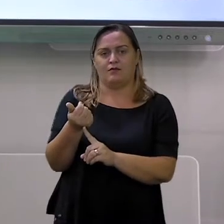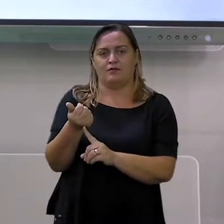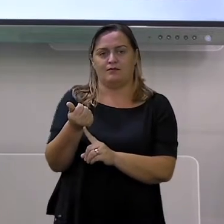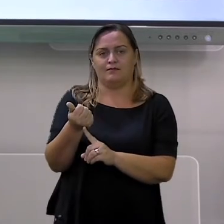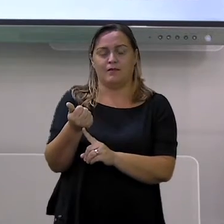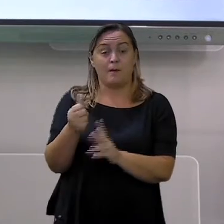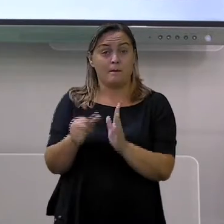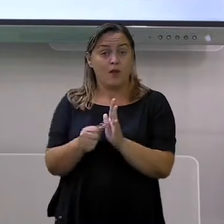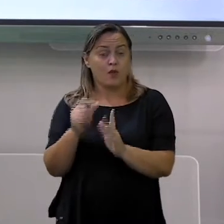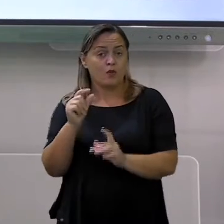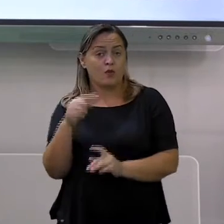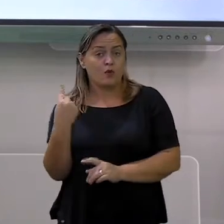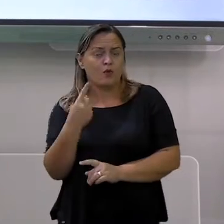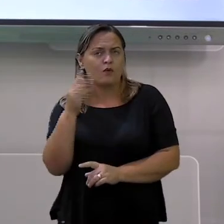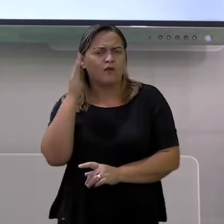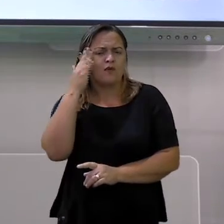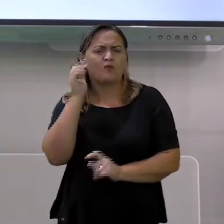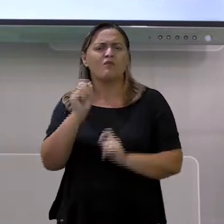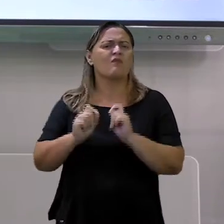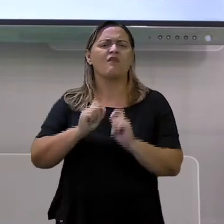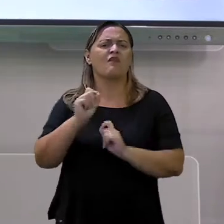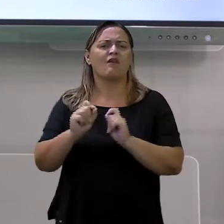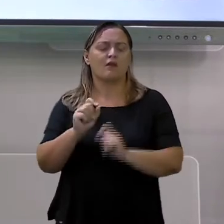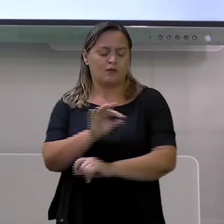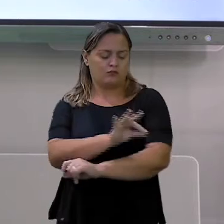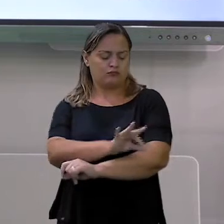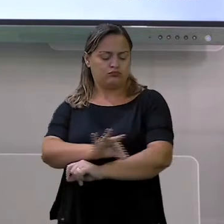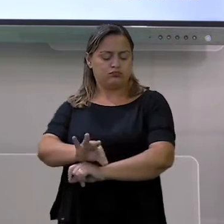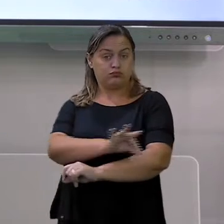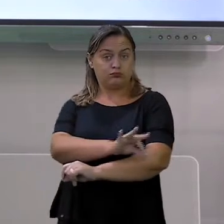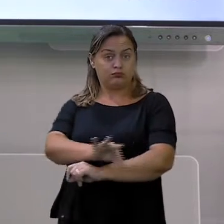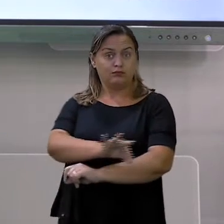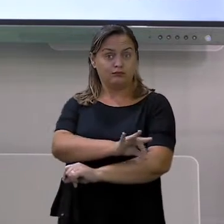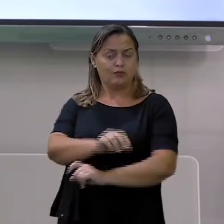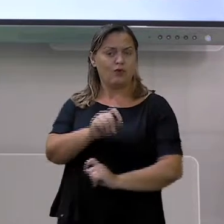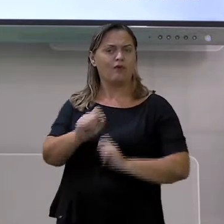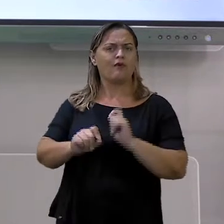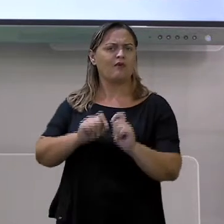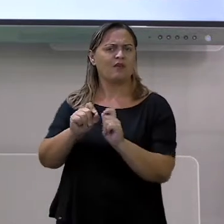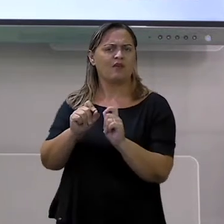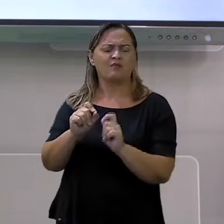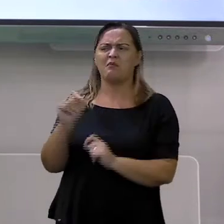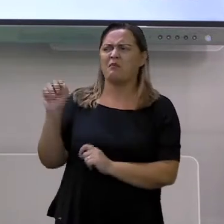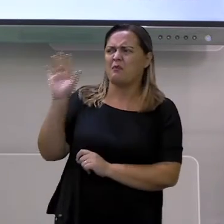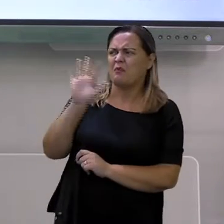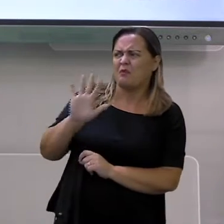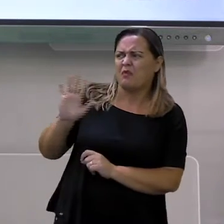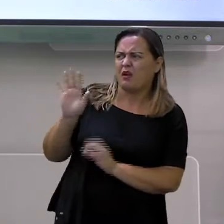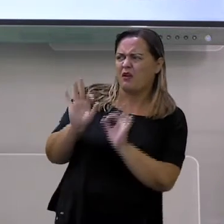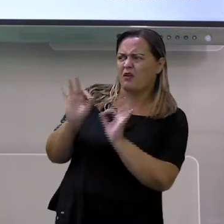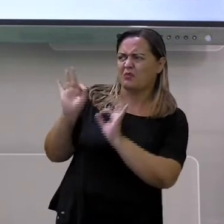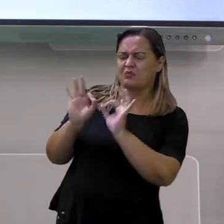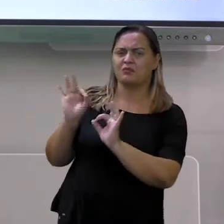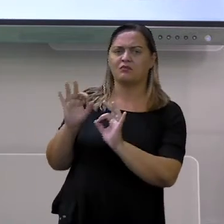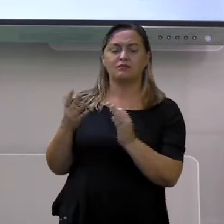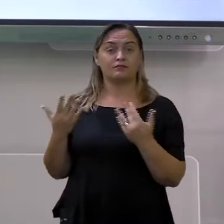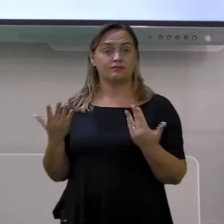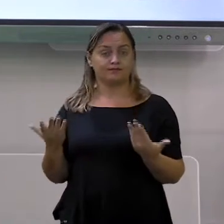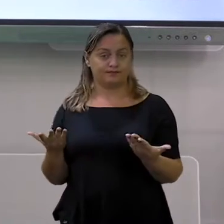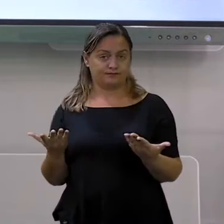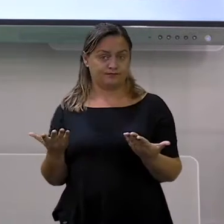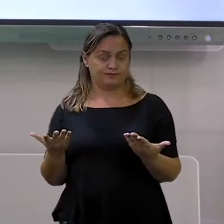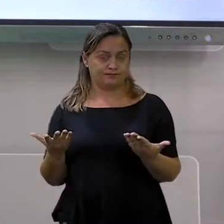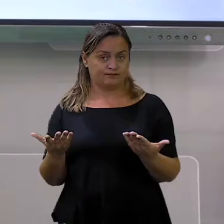Arquitetura. O que é arquitetura, professora? Paisagem organizada? Isso mesmo. A arquitetura, ela acaba fazendo